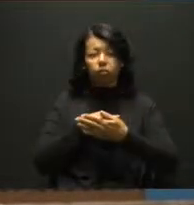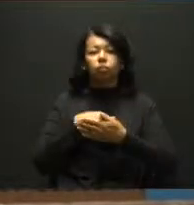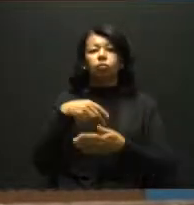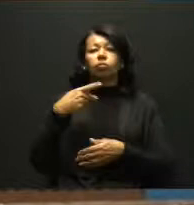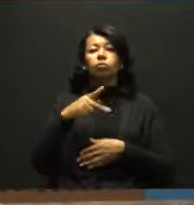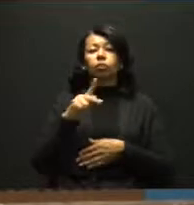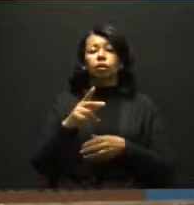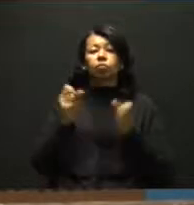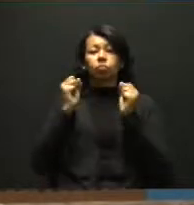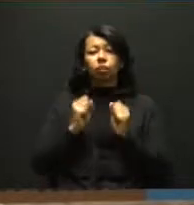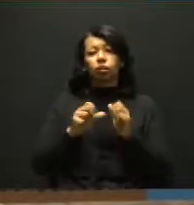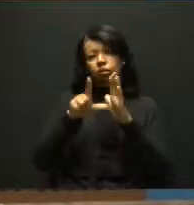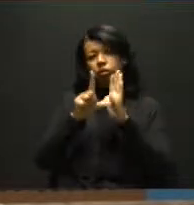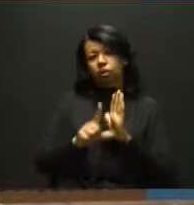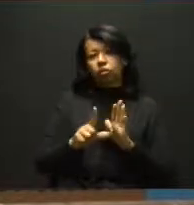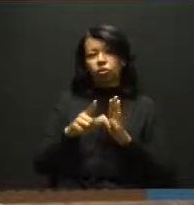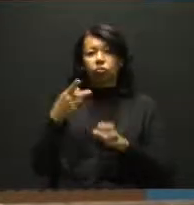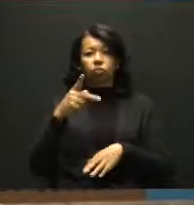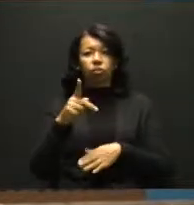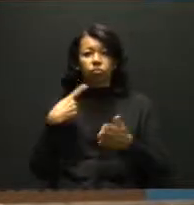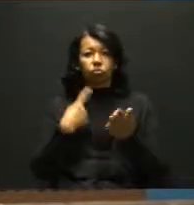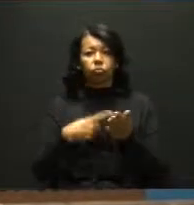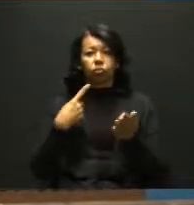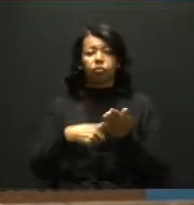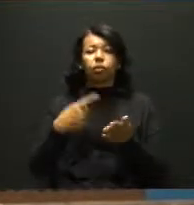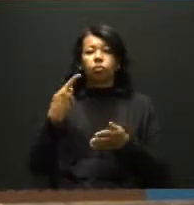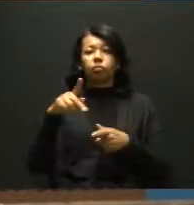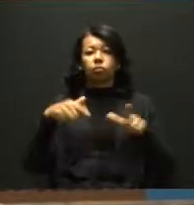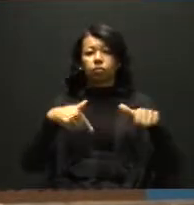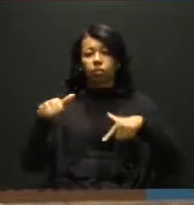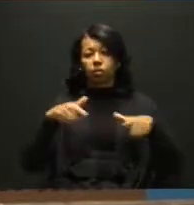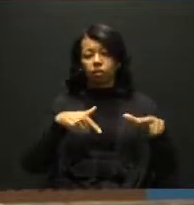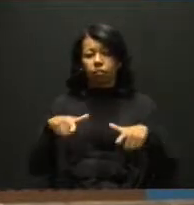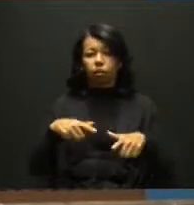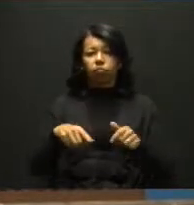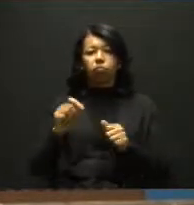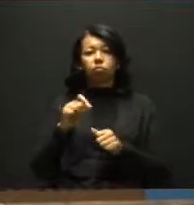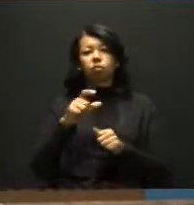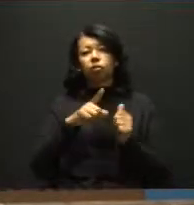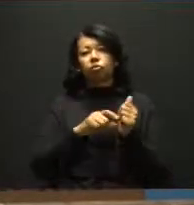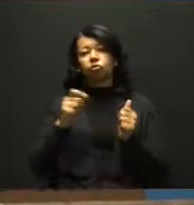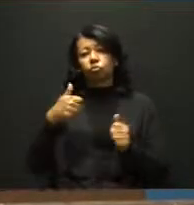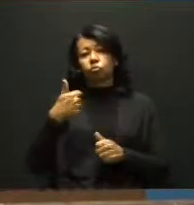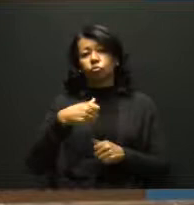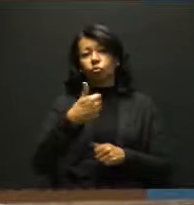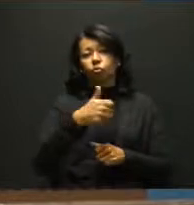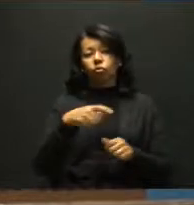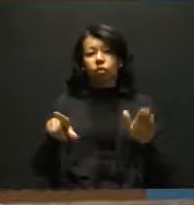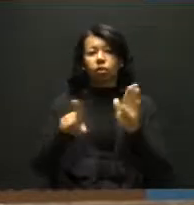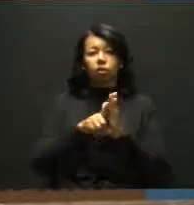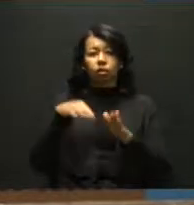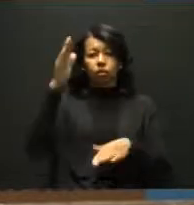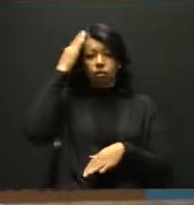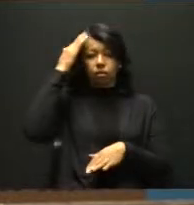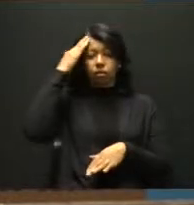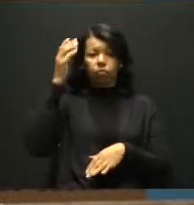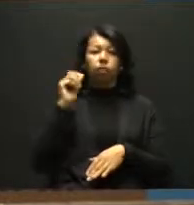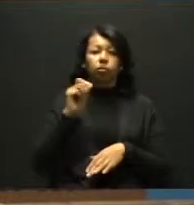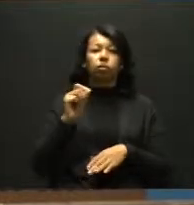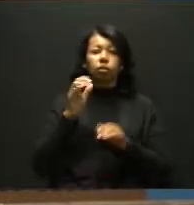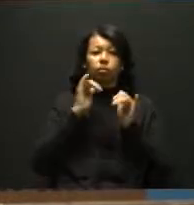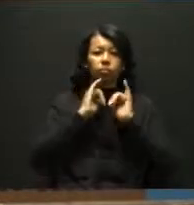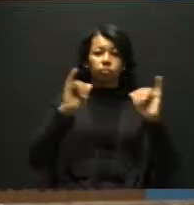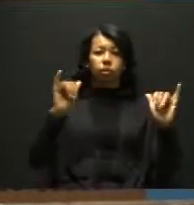um membro do poder legislativo no estrito cumprimento de suas funções institucionais nos termos do artigo 11 parágrafo seguinte da lei considerando inclusive que os